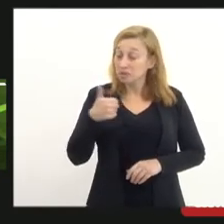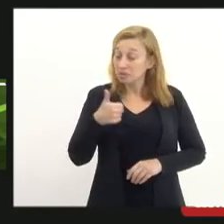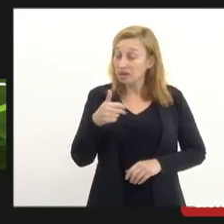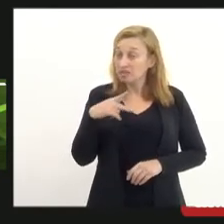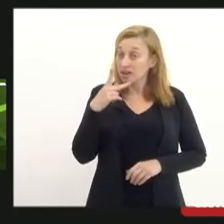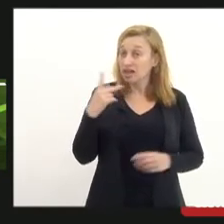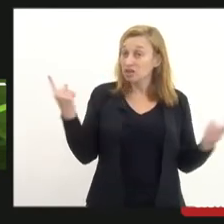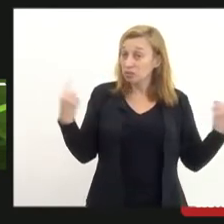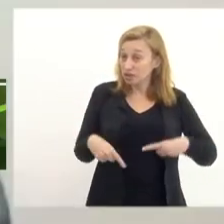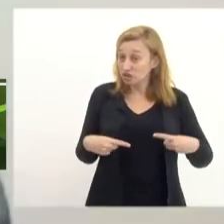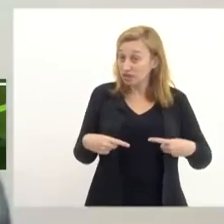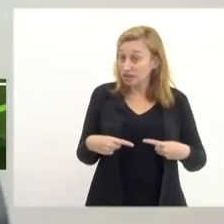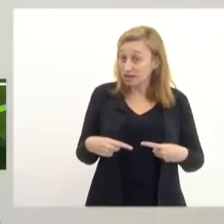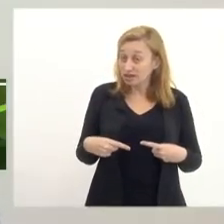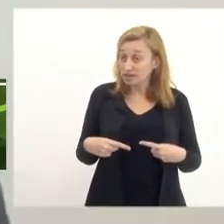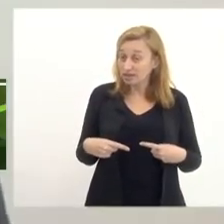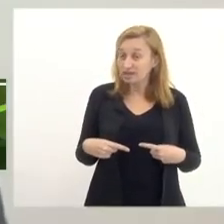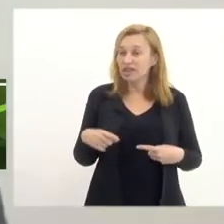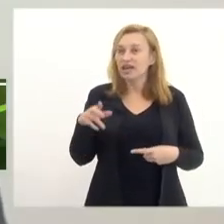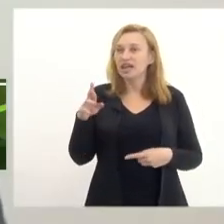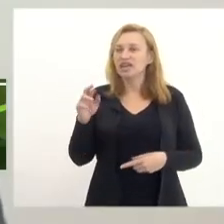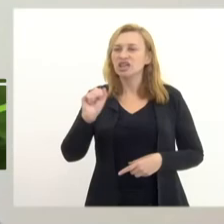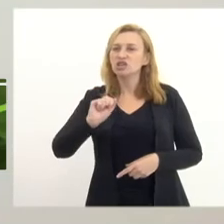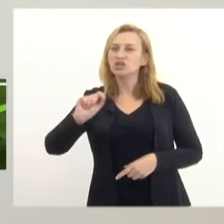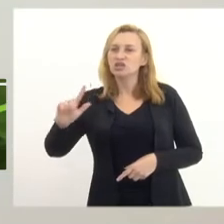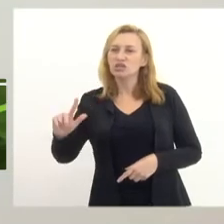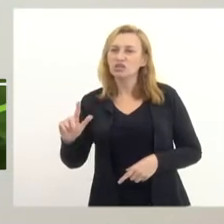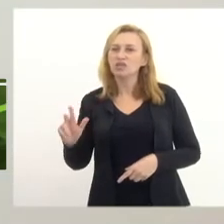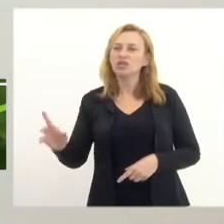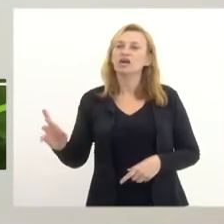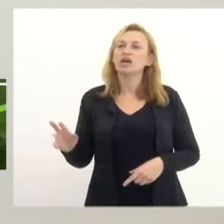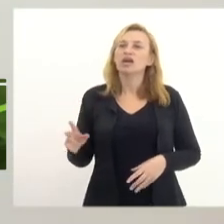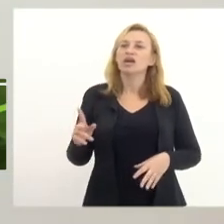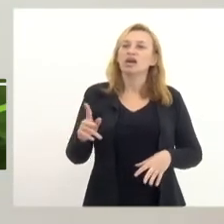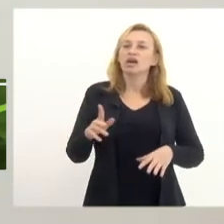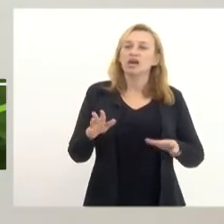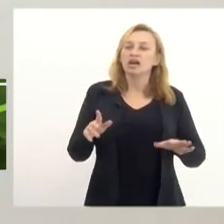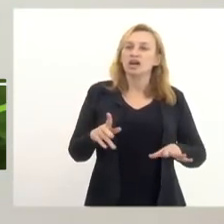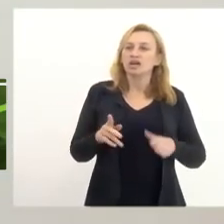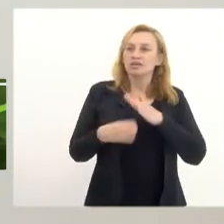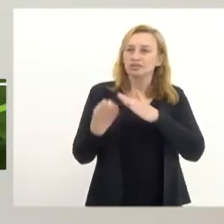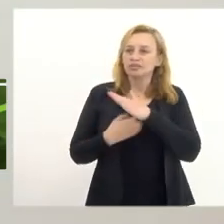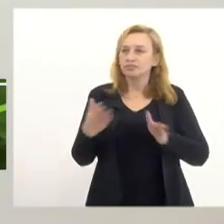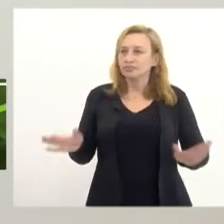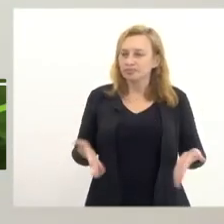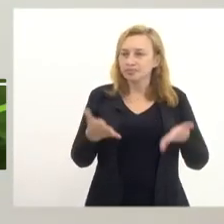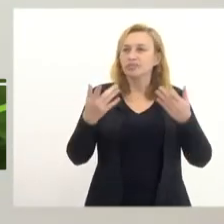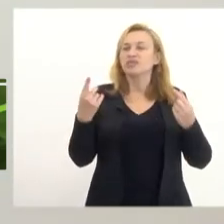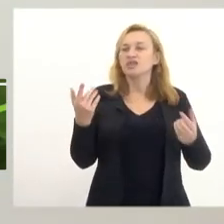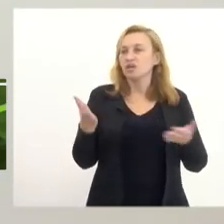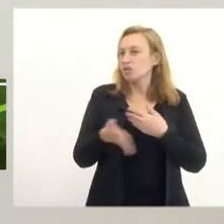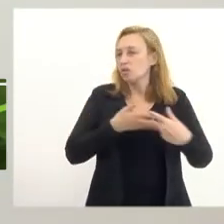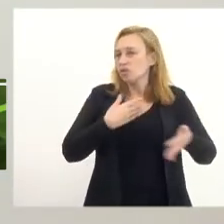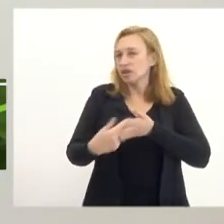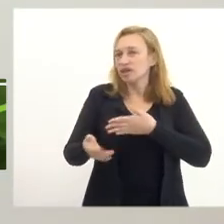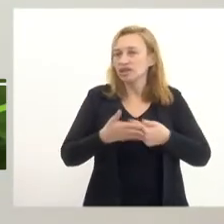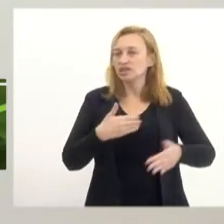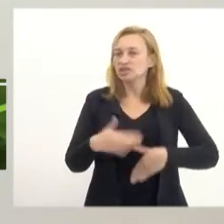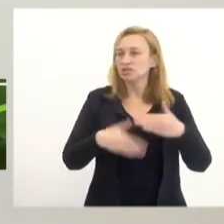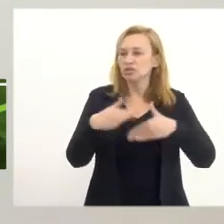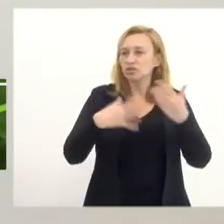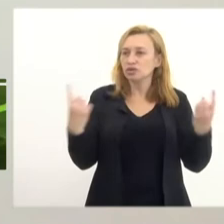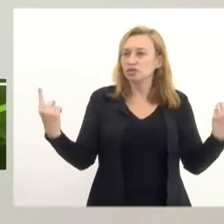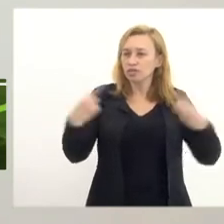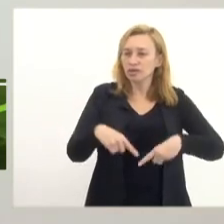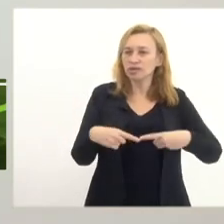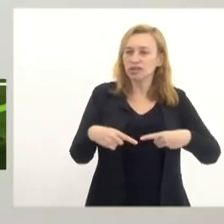de competitividade, né? A Equinor é uma empresa que ela preza por qualquer iniciativa que realmente aumente a